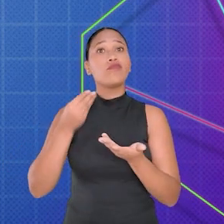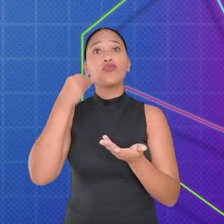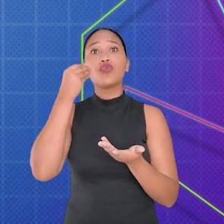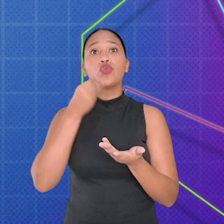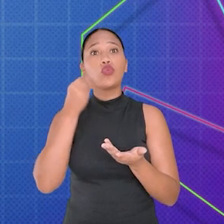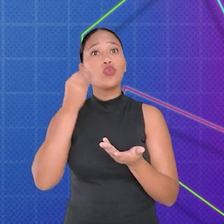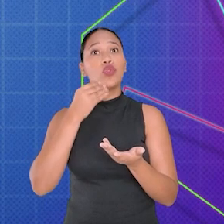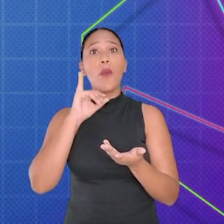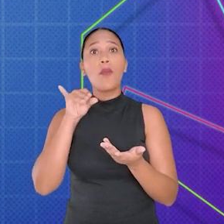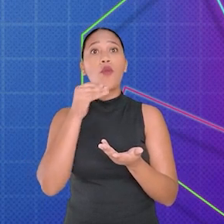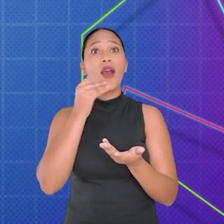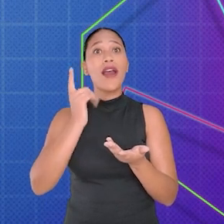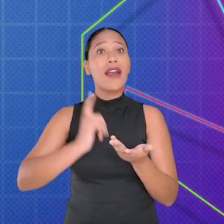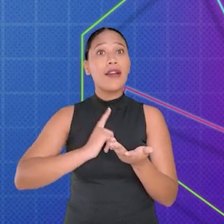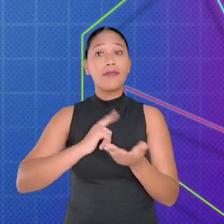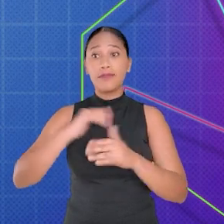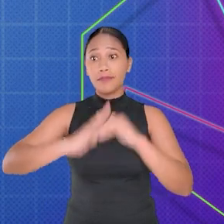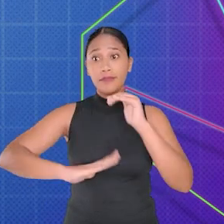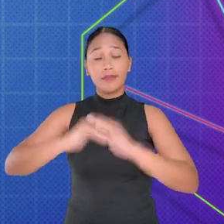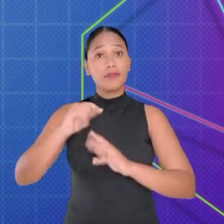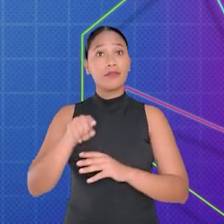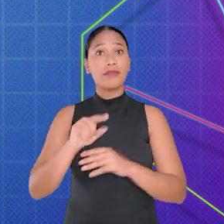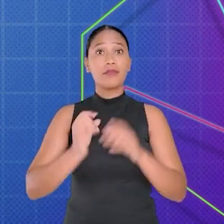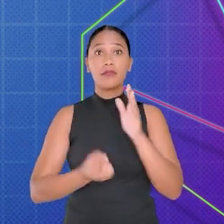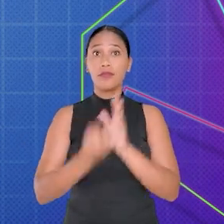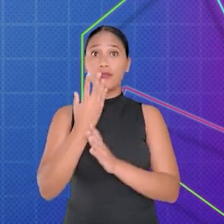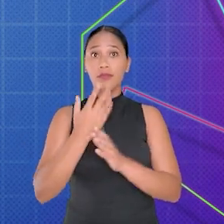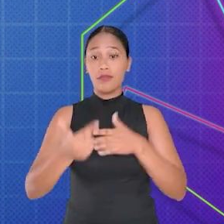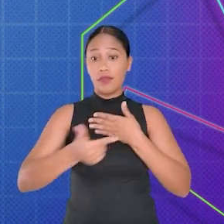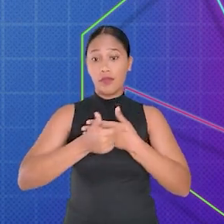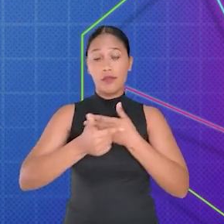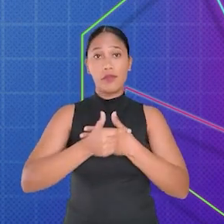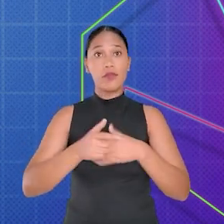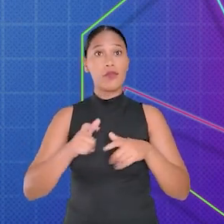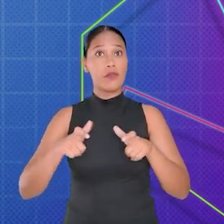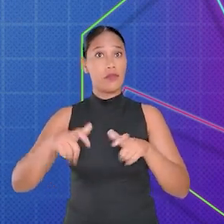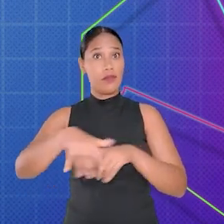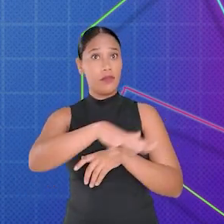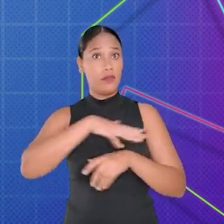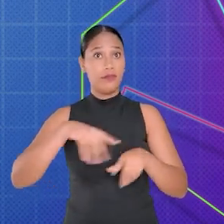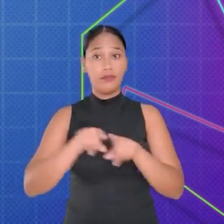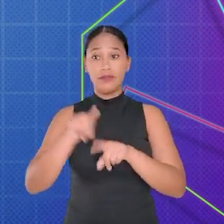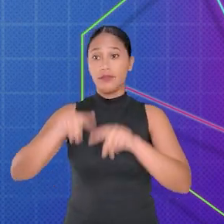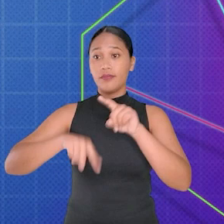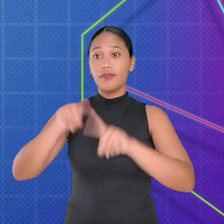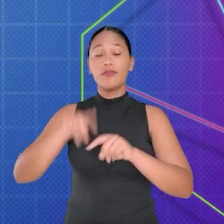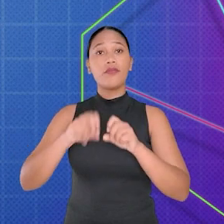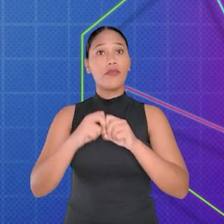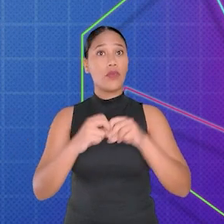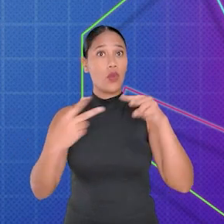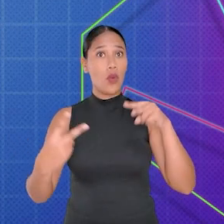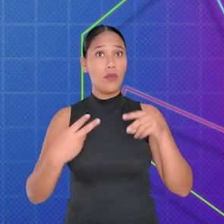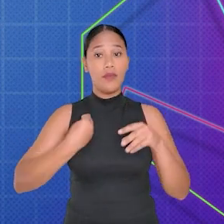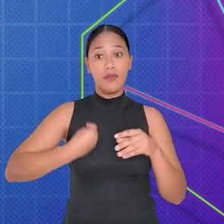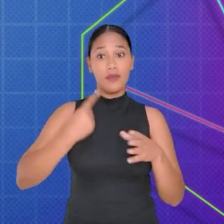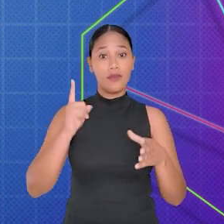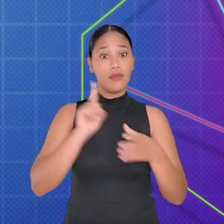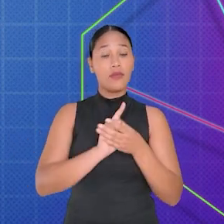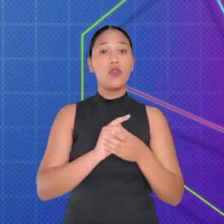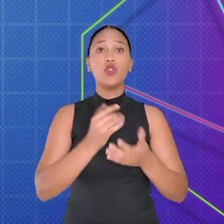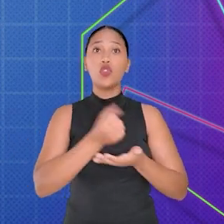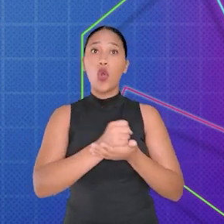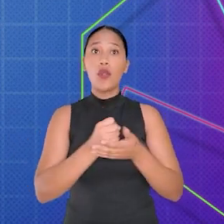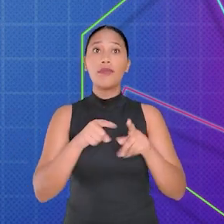de modelagem 3D. Esses profissionais são responsáveis por criar personagens, cenários e objetos virtuais que compõem os jogos